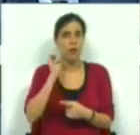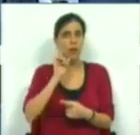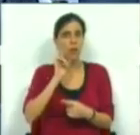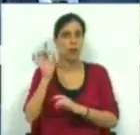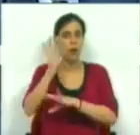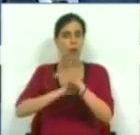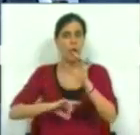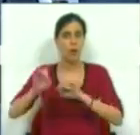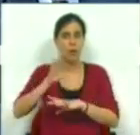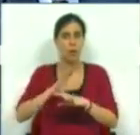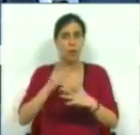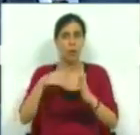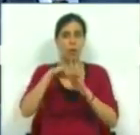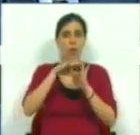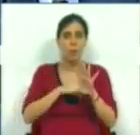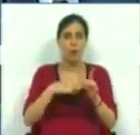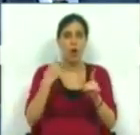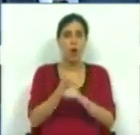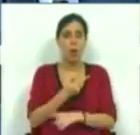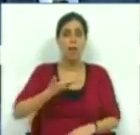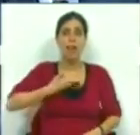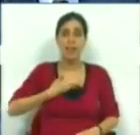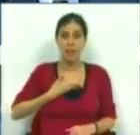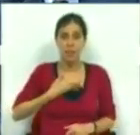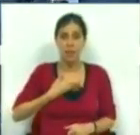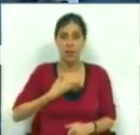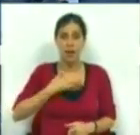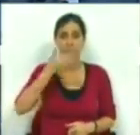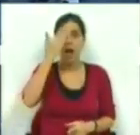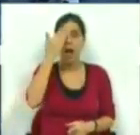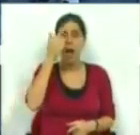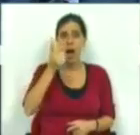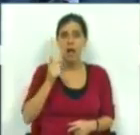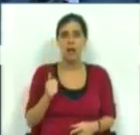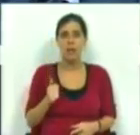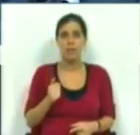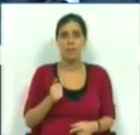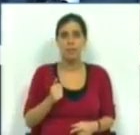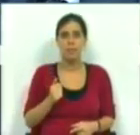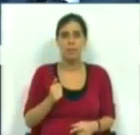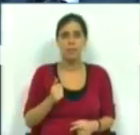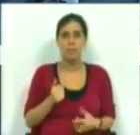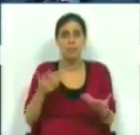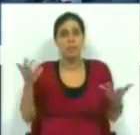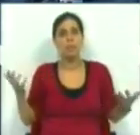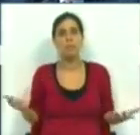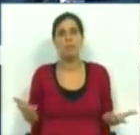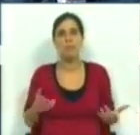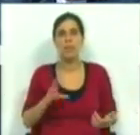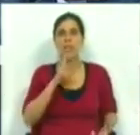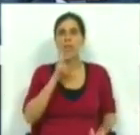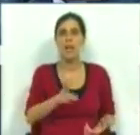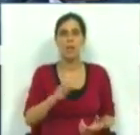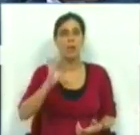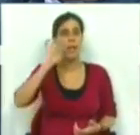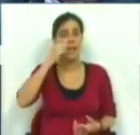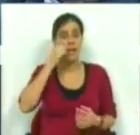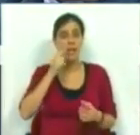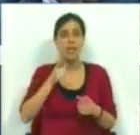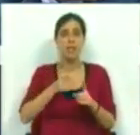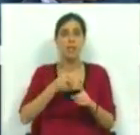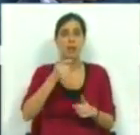quantitativo também na Europa, com um programa de compra de dívida? Acha que, enfim, a resposta para a crise